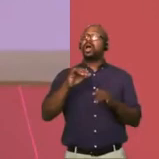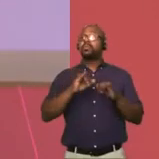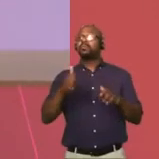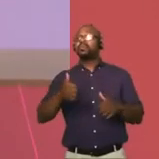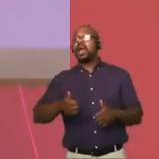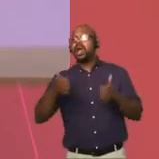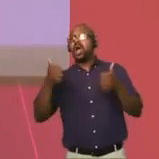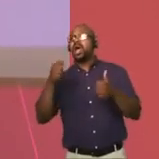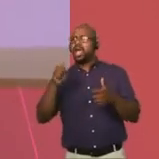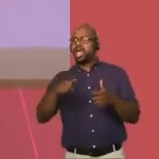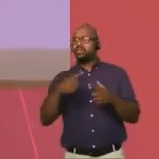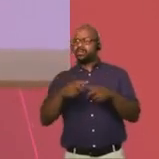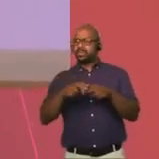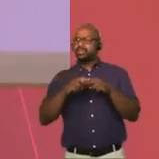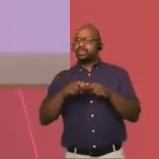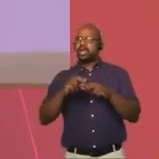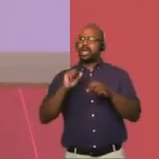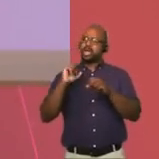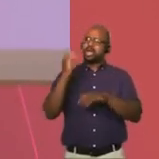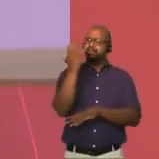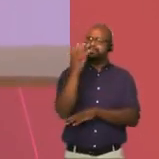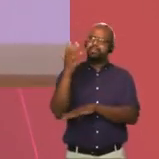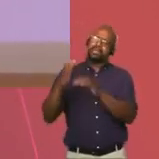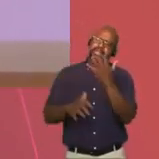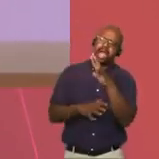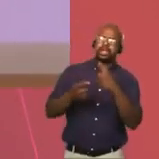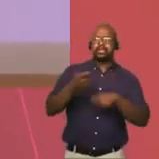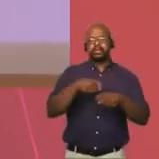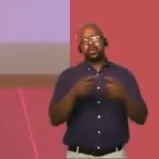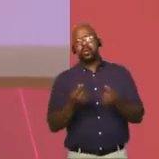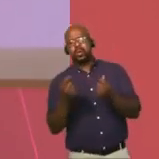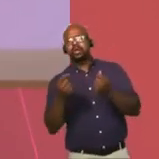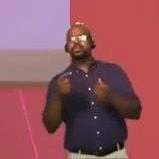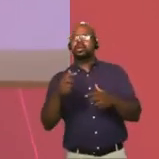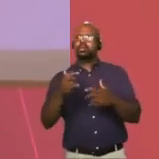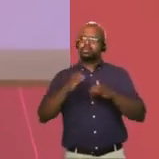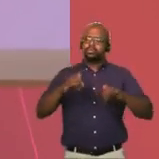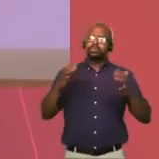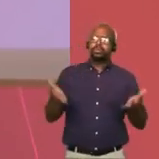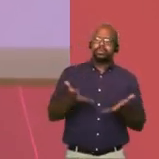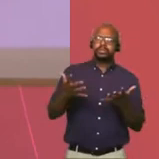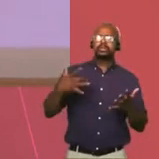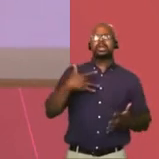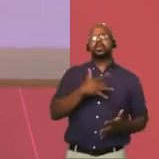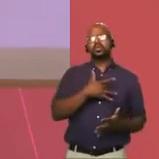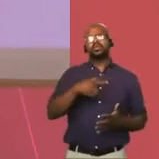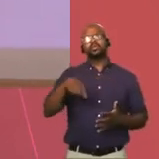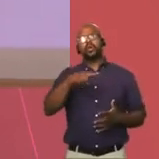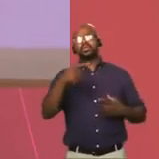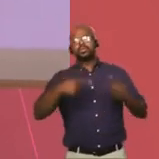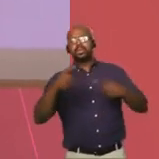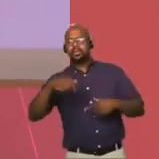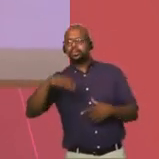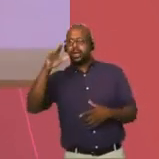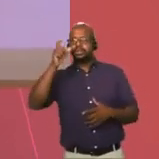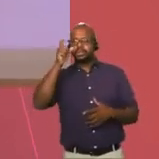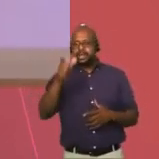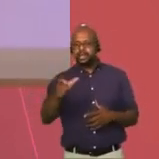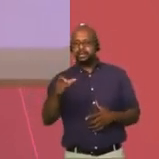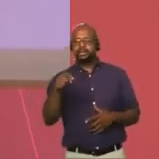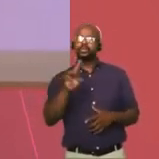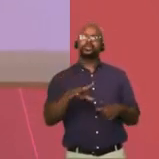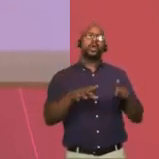e econômicos como estratégia de promoção de saúde outras ações de políticas públicas não seriam mais interessantes